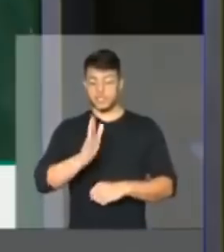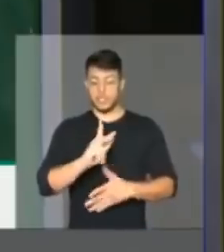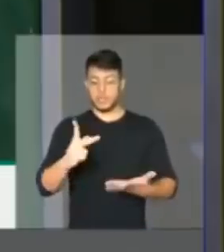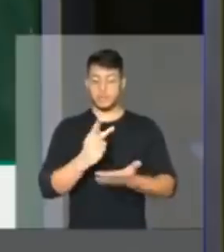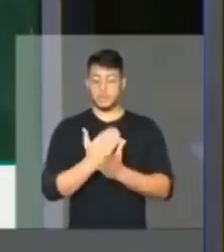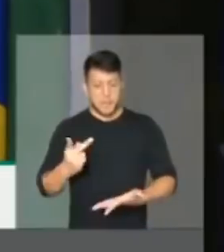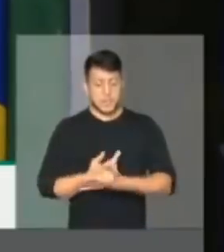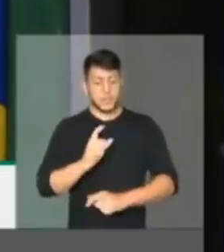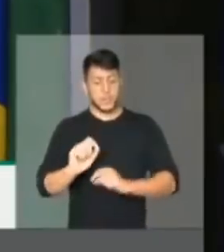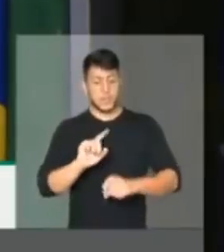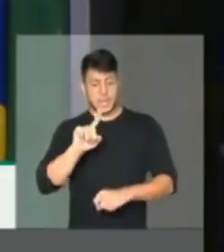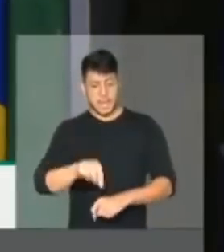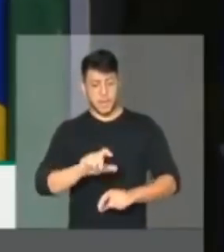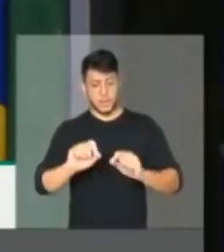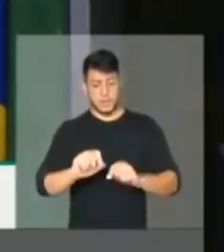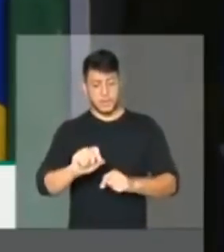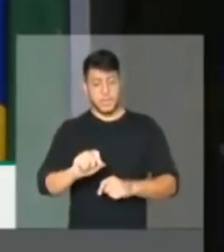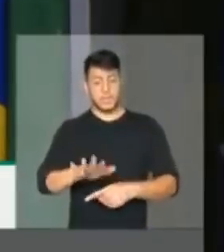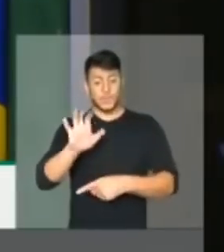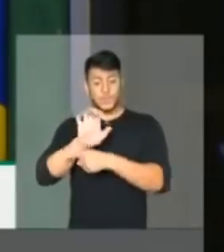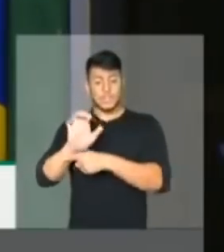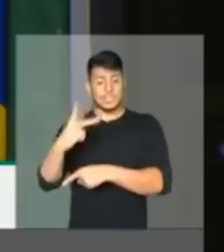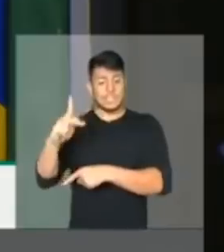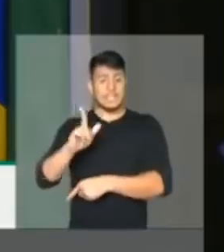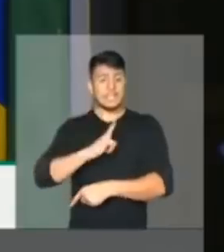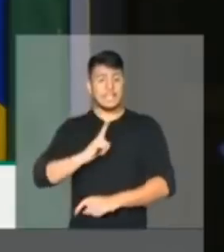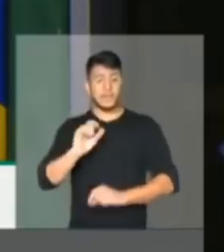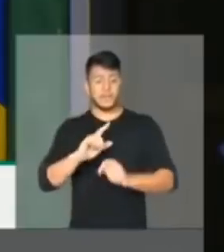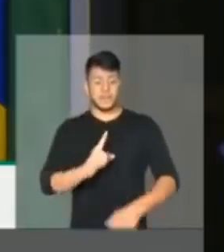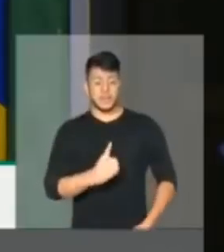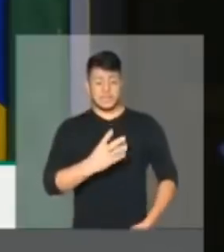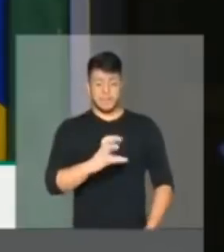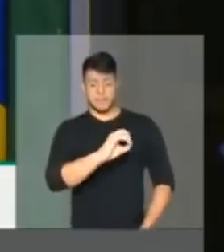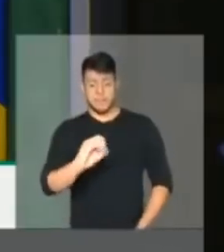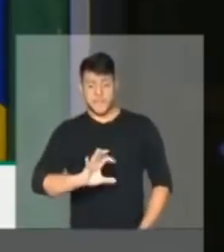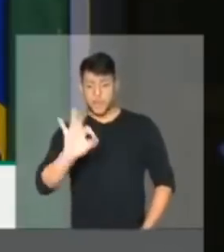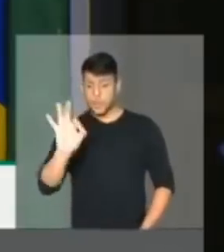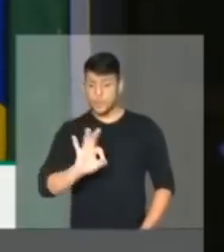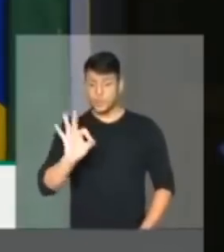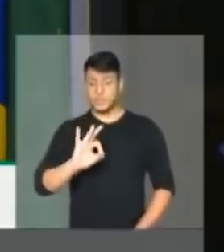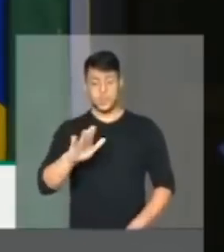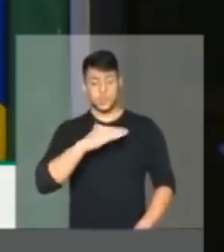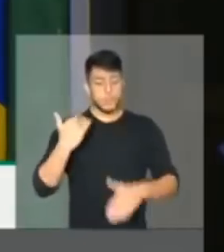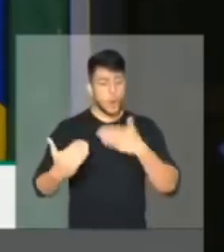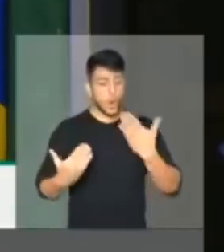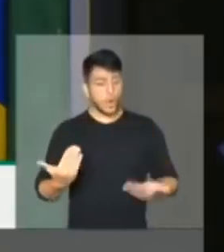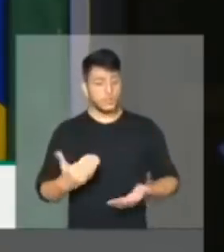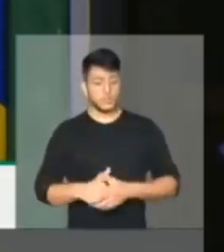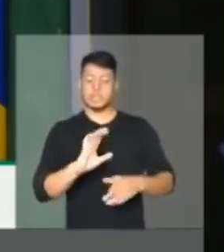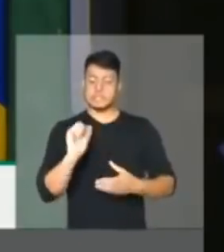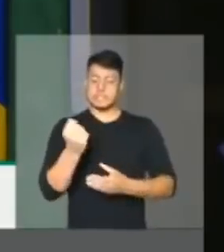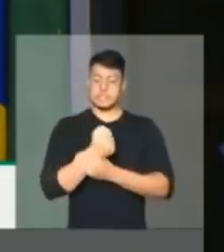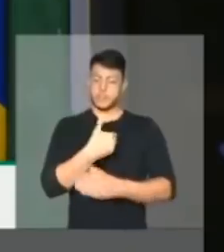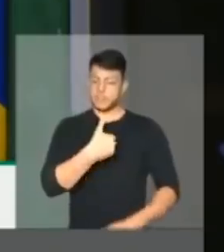redução nos homicídios. Nos seus estados tem taxa de mais de 1000% desde 2006 de aumento da